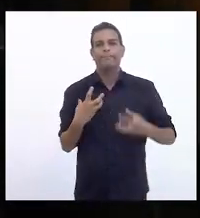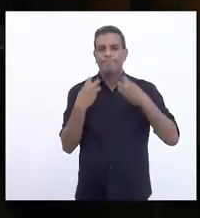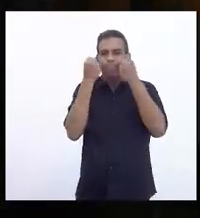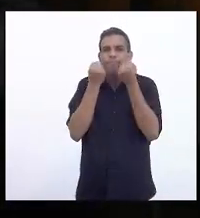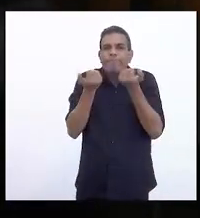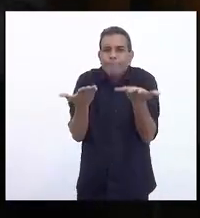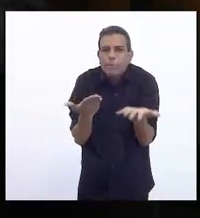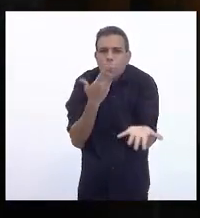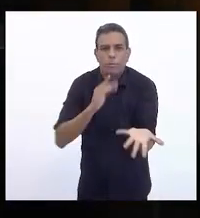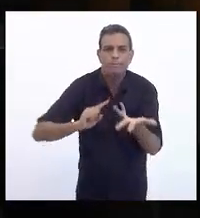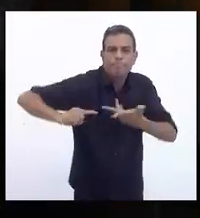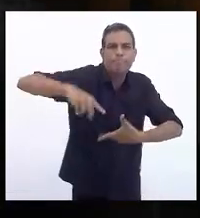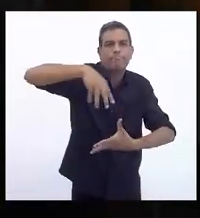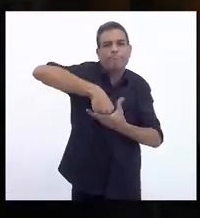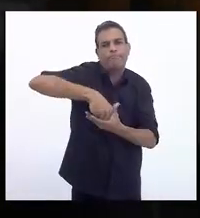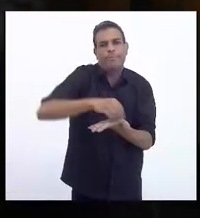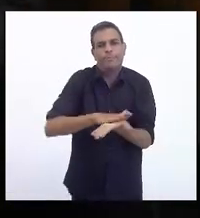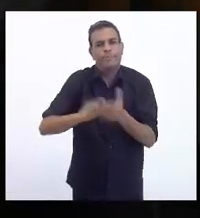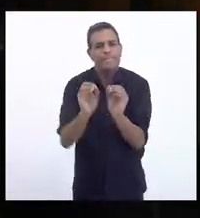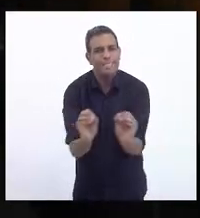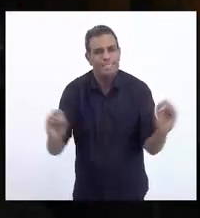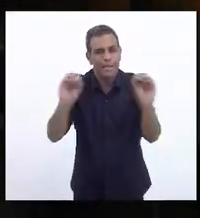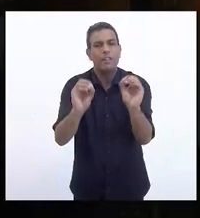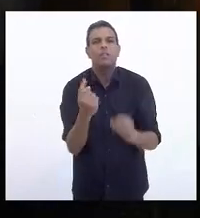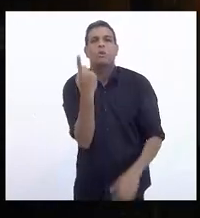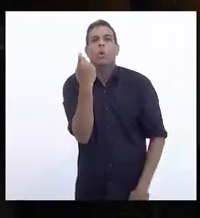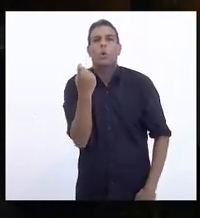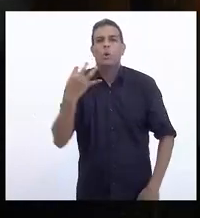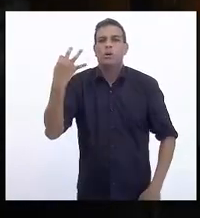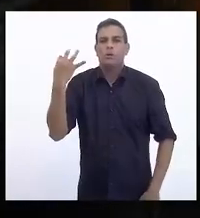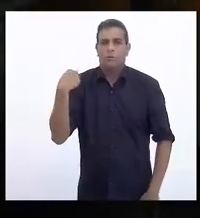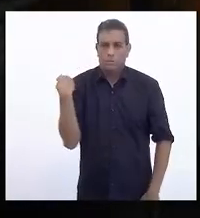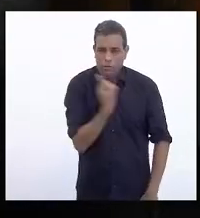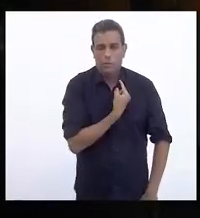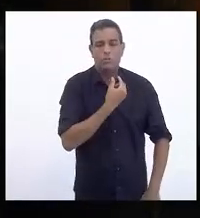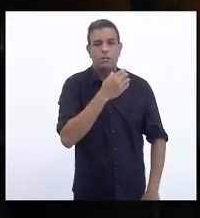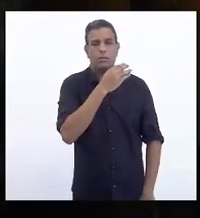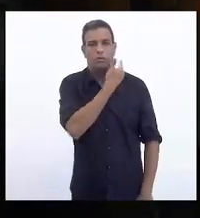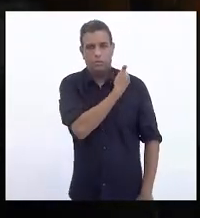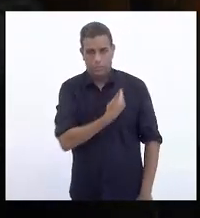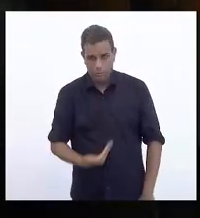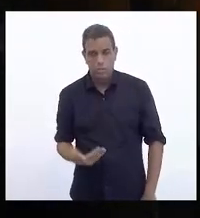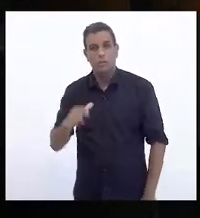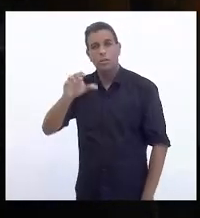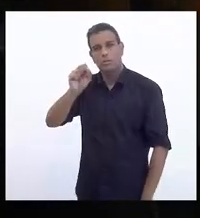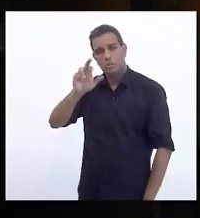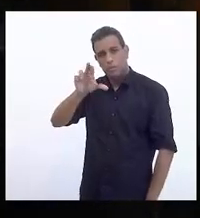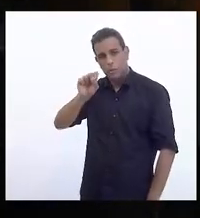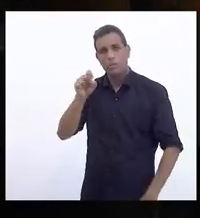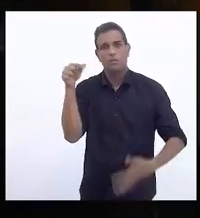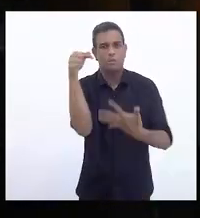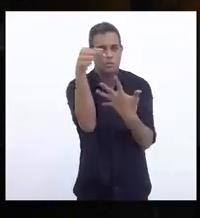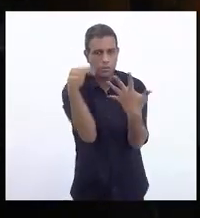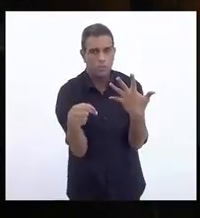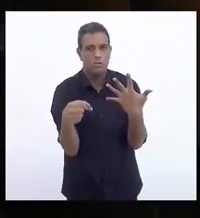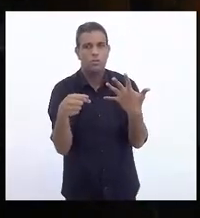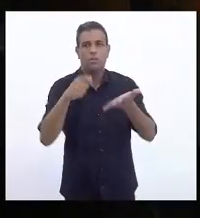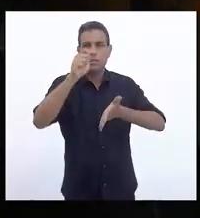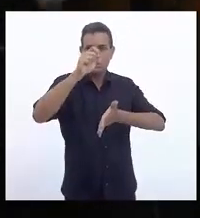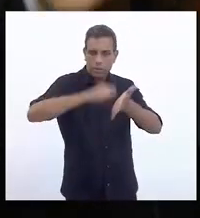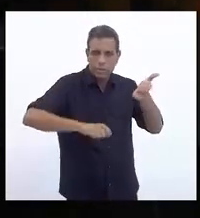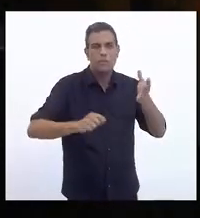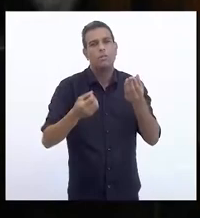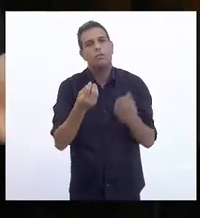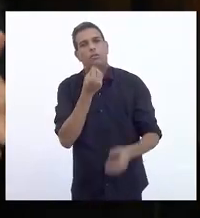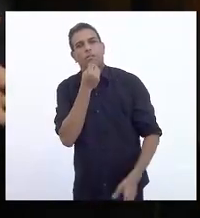esse tipo de papo. Isto não é verdade. O único ato do governador Cláudio Castro em relação ao UESO é essa mensagem aqui. Mas